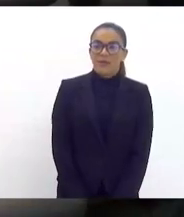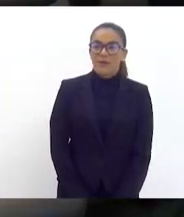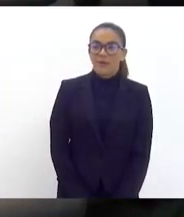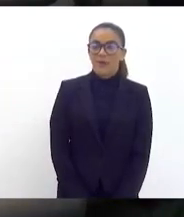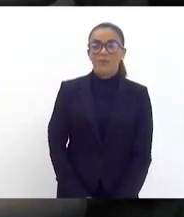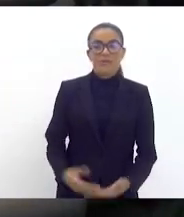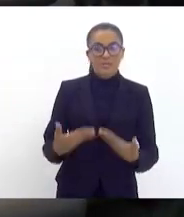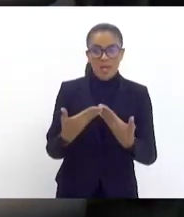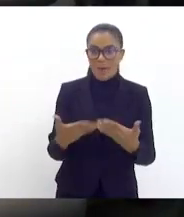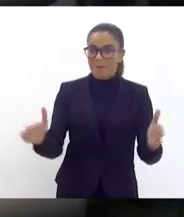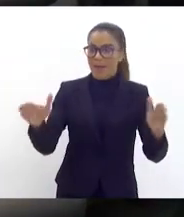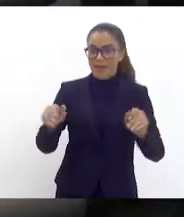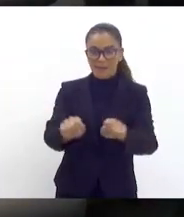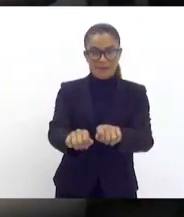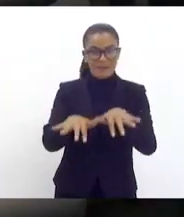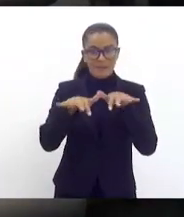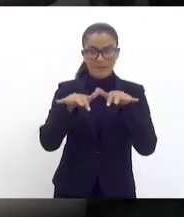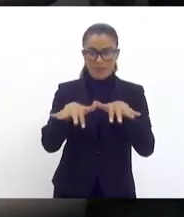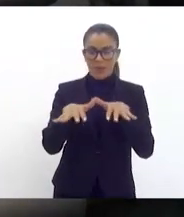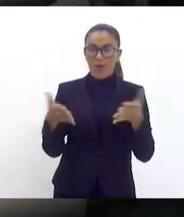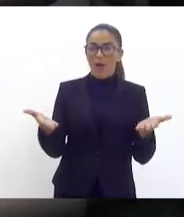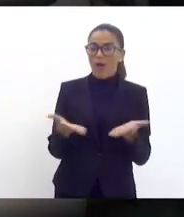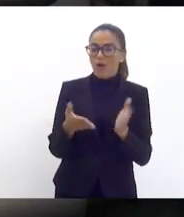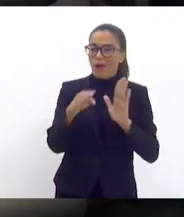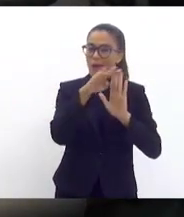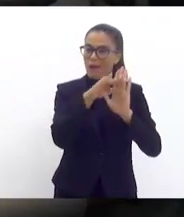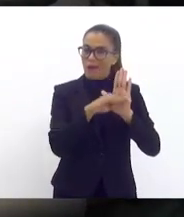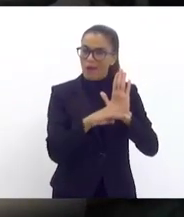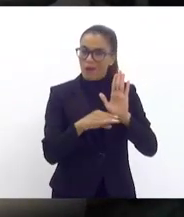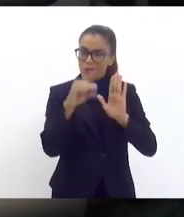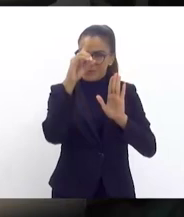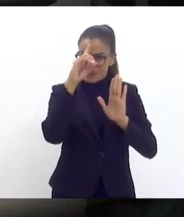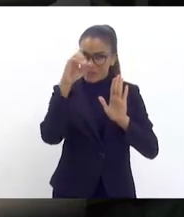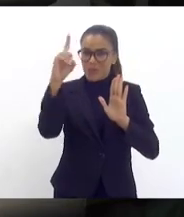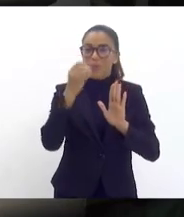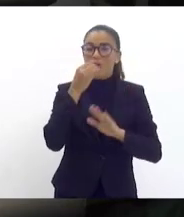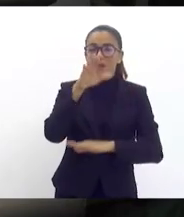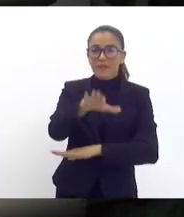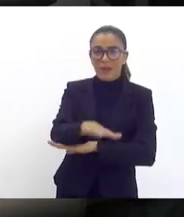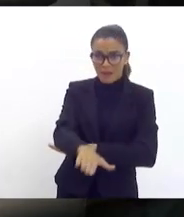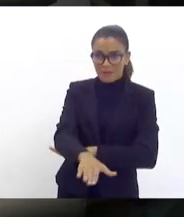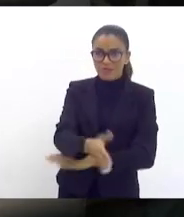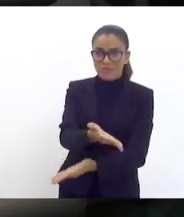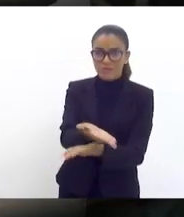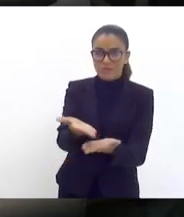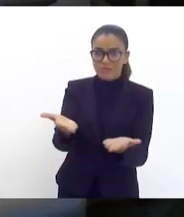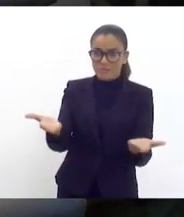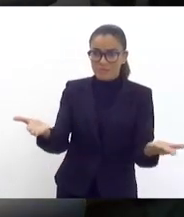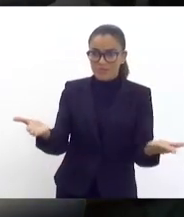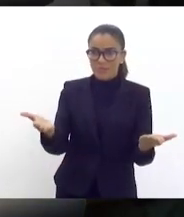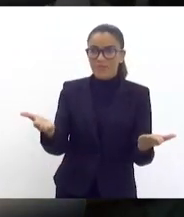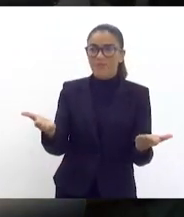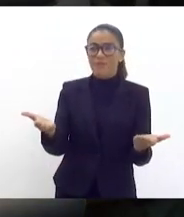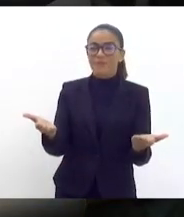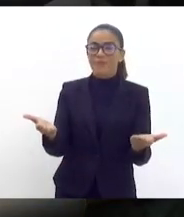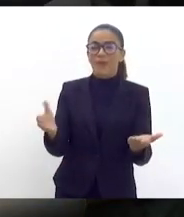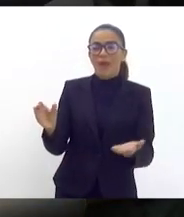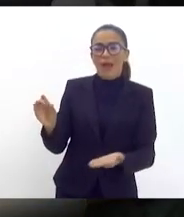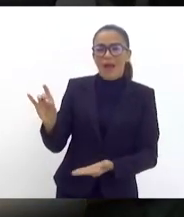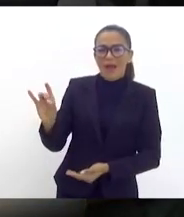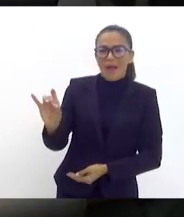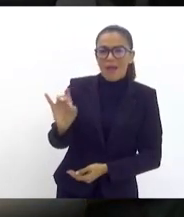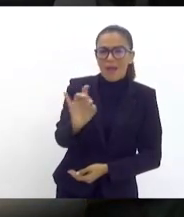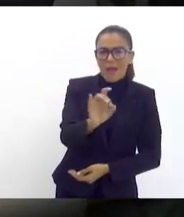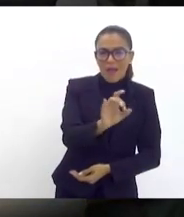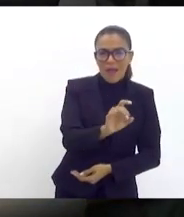Está reaberta a sessão. Passa-se a ordem do dia. Antes de mais nada, boa tarde a cada nobre